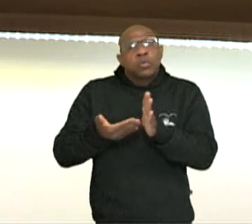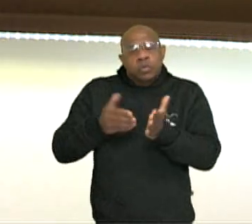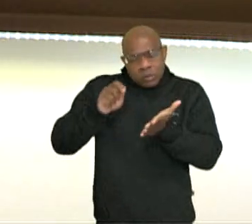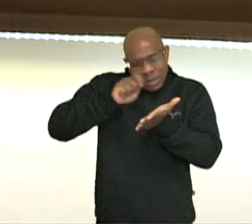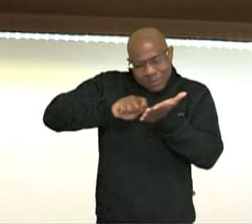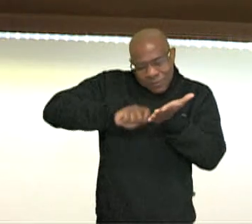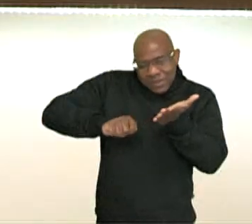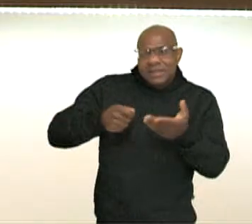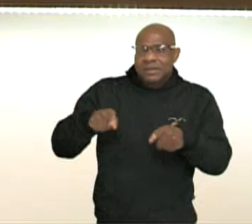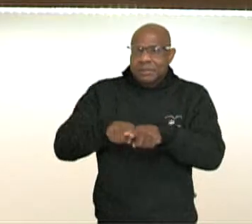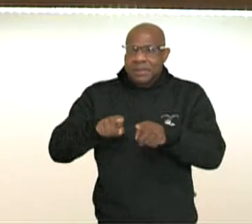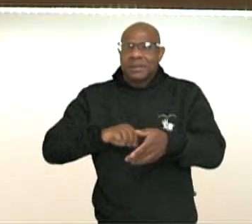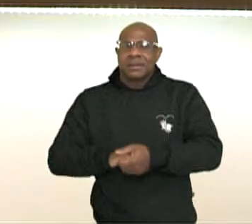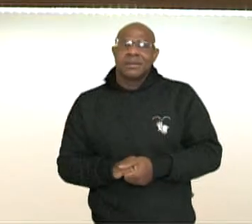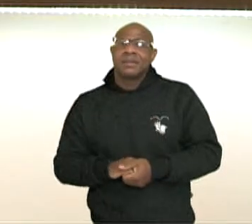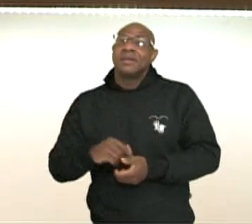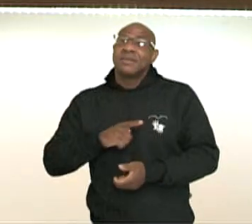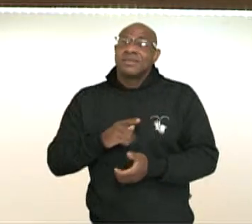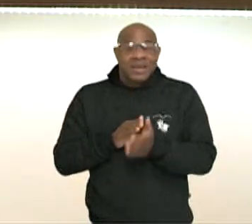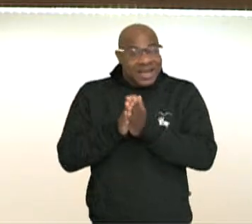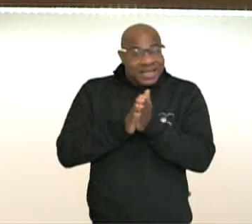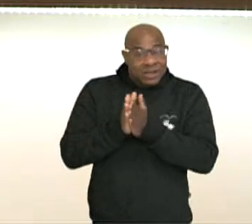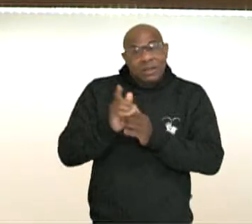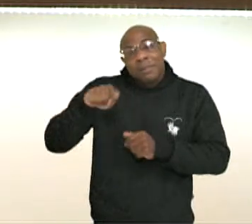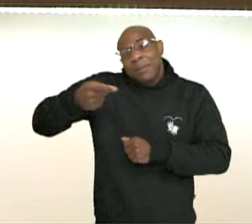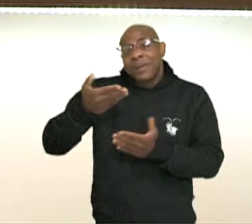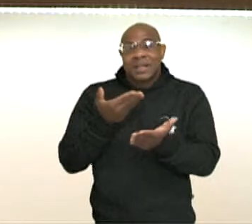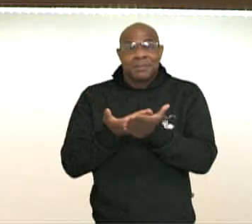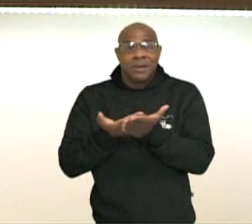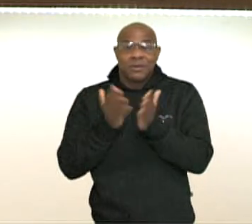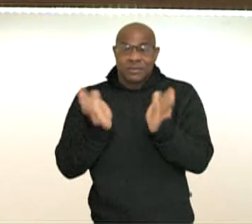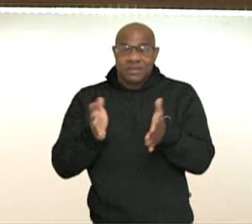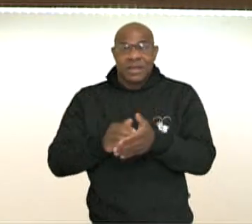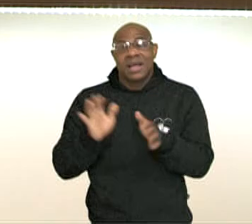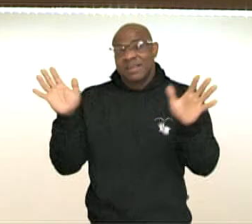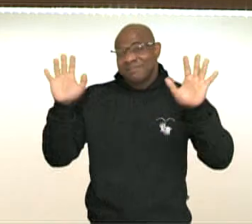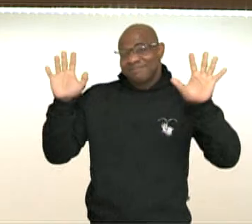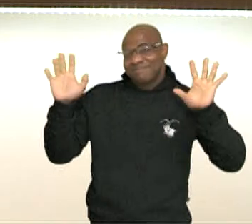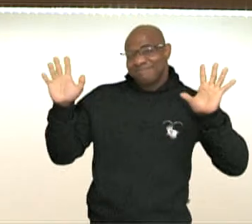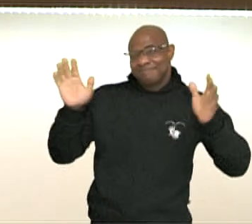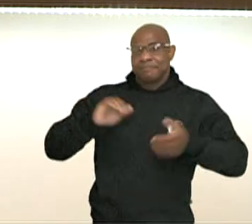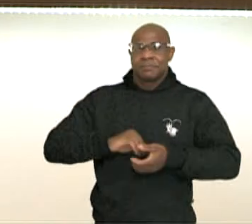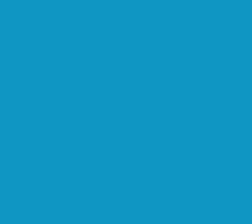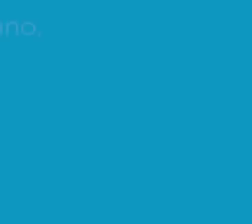anotações. Eu já estou ansiosa para a nossa próxima aula. Até breve!